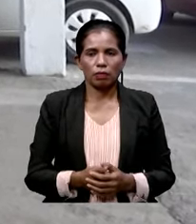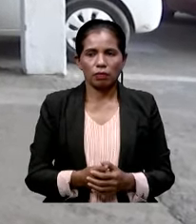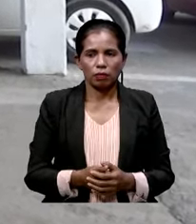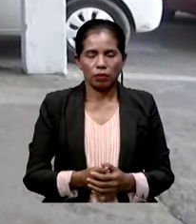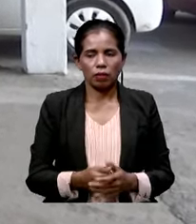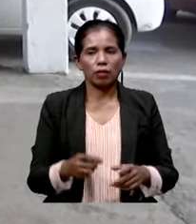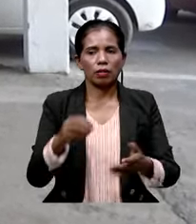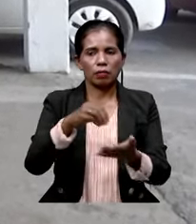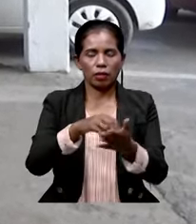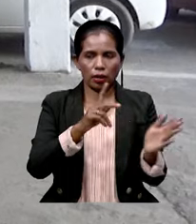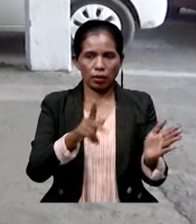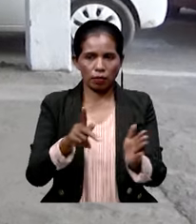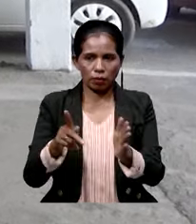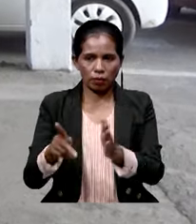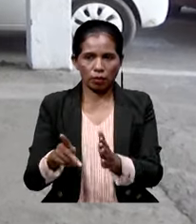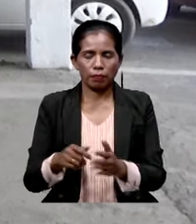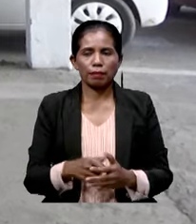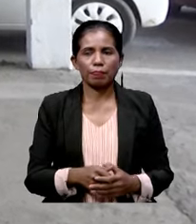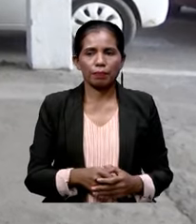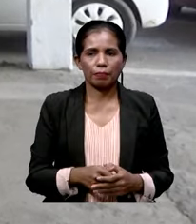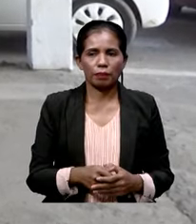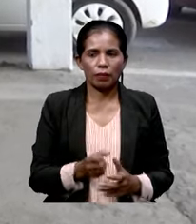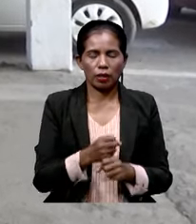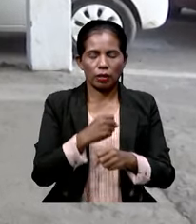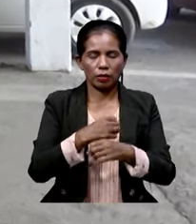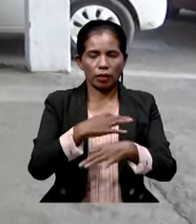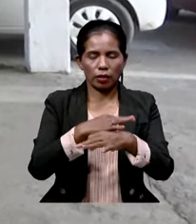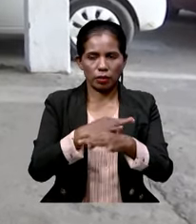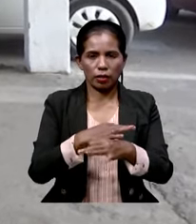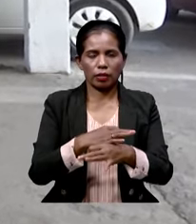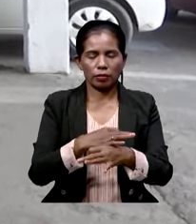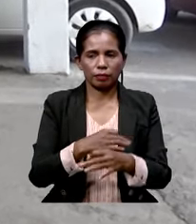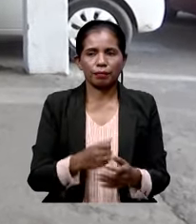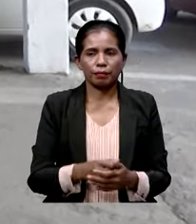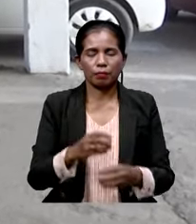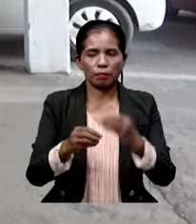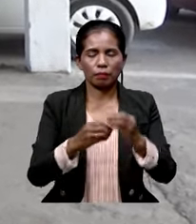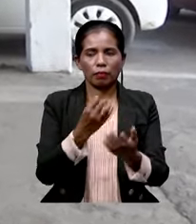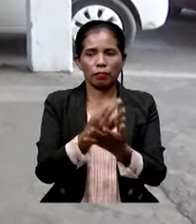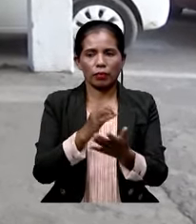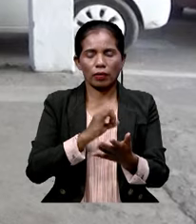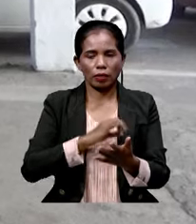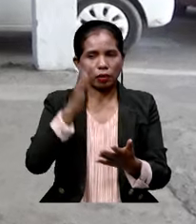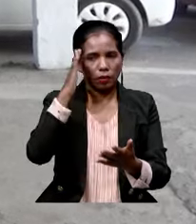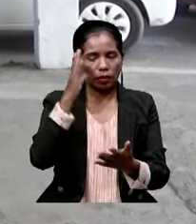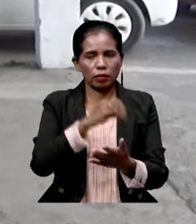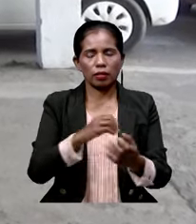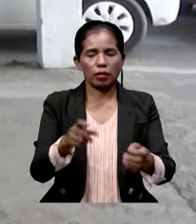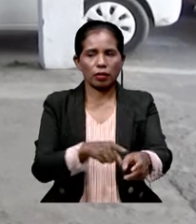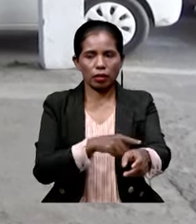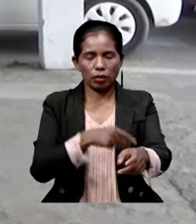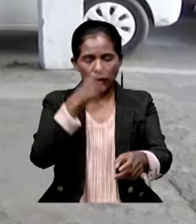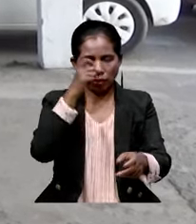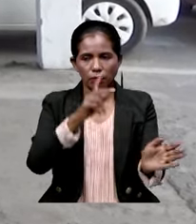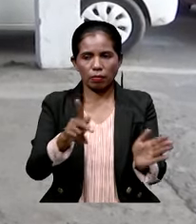tal, mas bem, e a plano, a tu ralo de aplicação, a noi, quando o orçamento, a noi, sei lá, que eu tenho, também, a